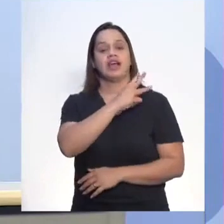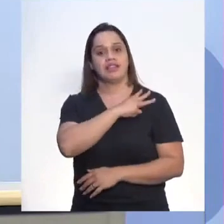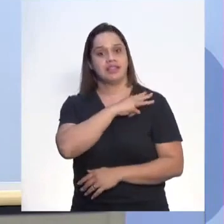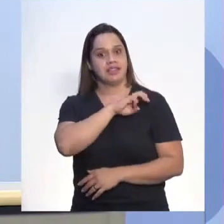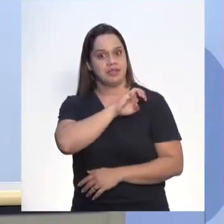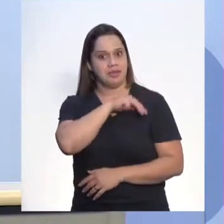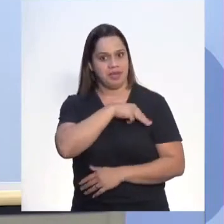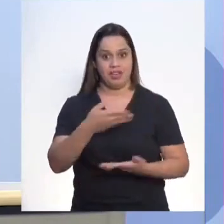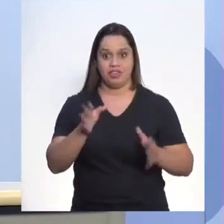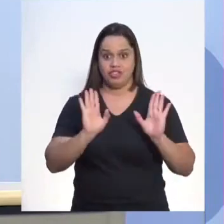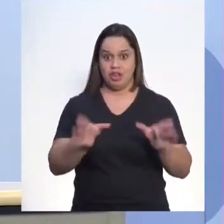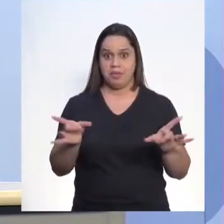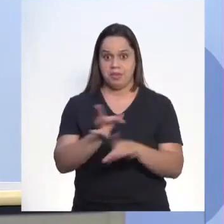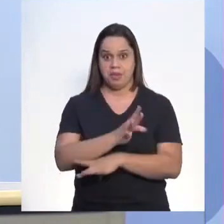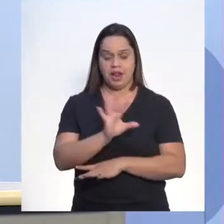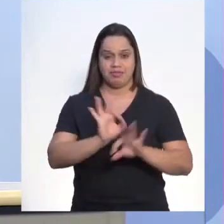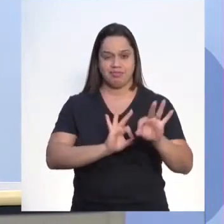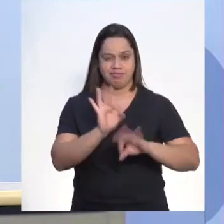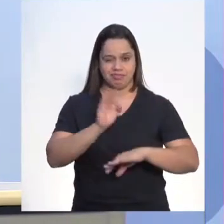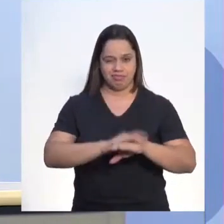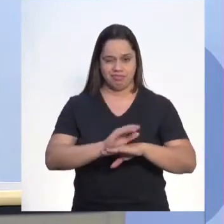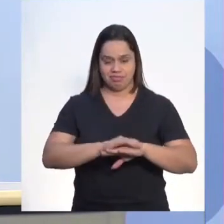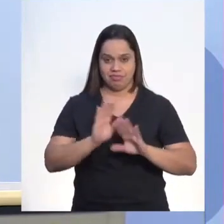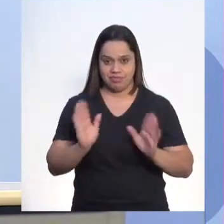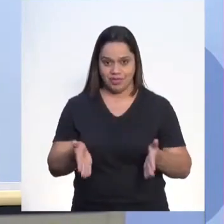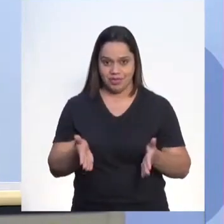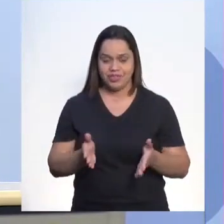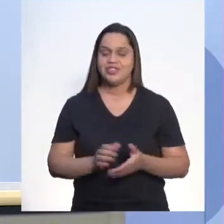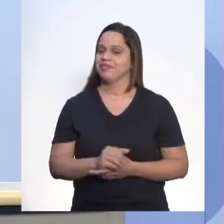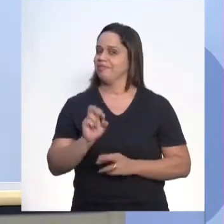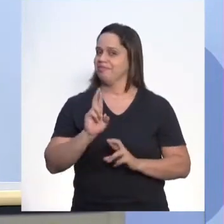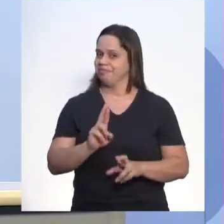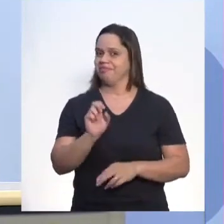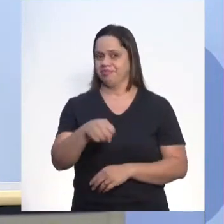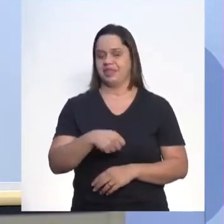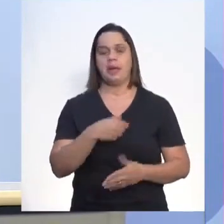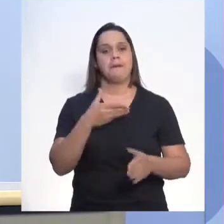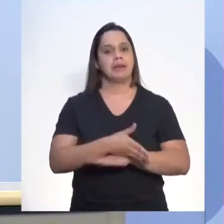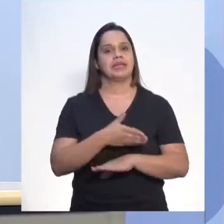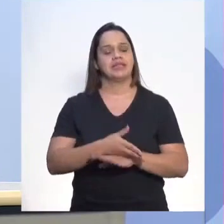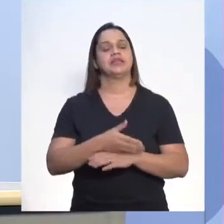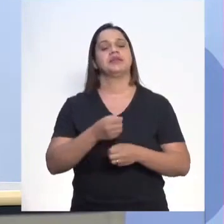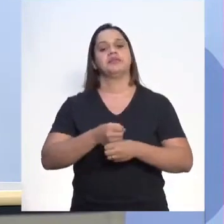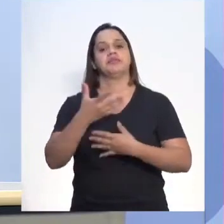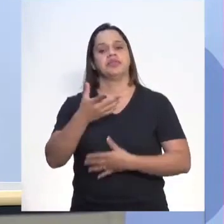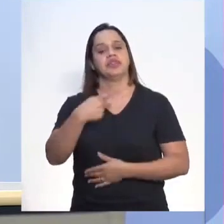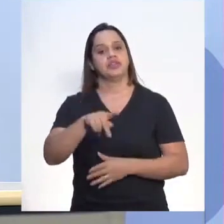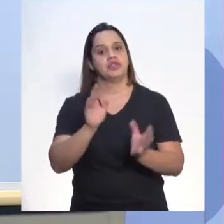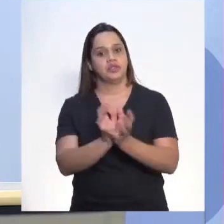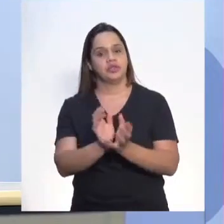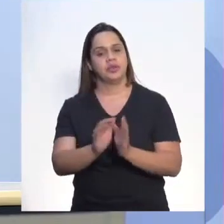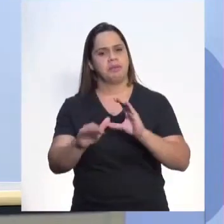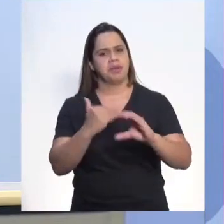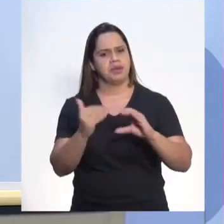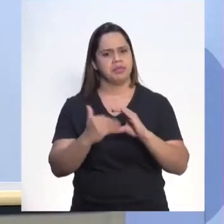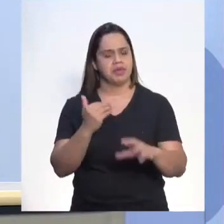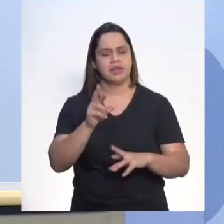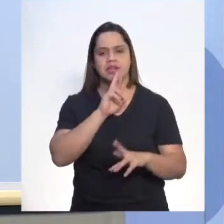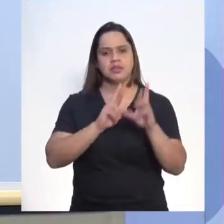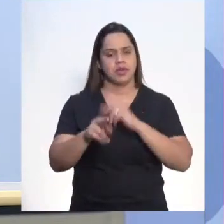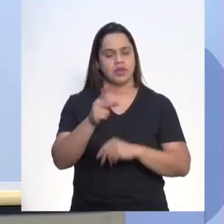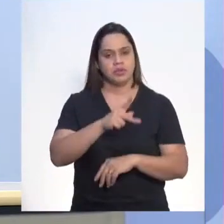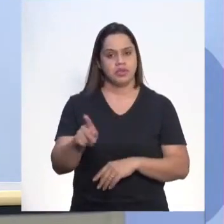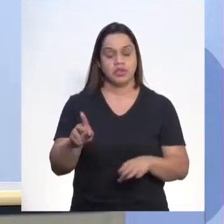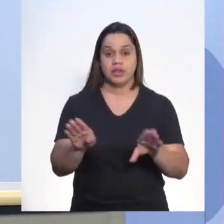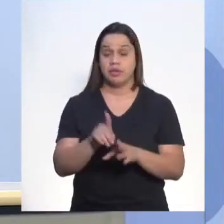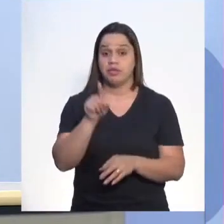aí, preparados para fazer bastante exercício hoje? Espero que sim. Participem do chat da sua turma, mandem as respostas para os seus professores.